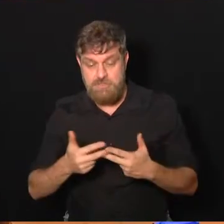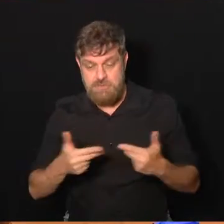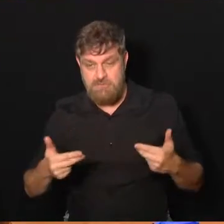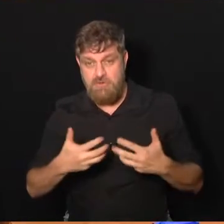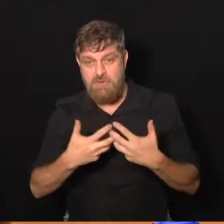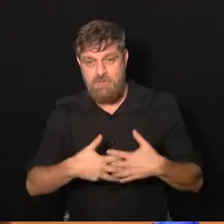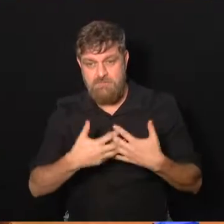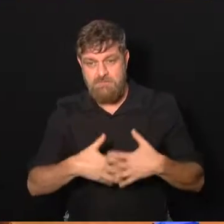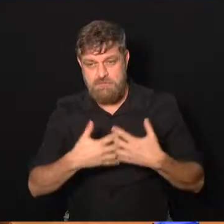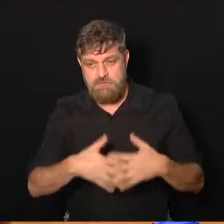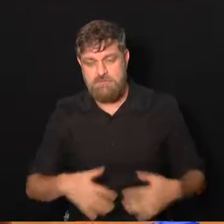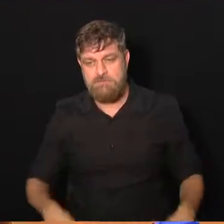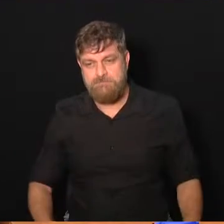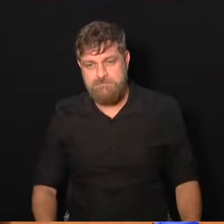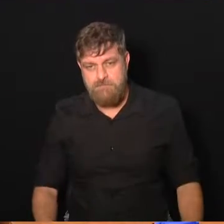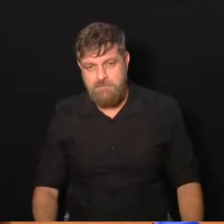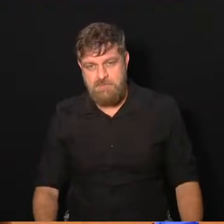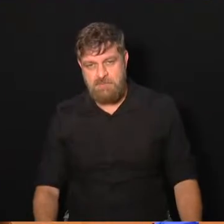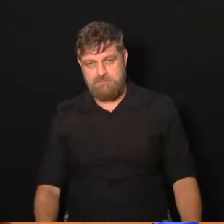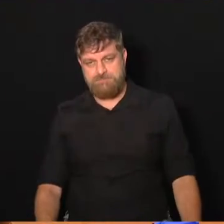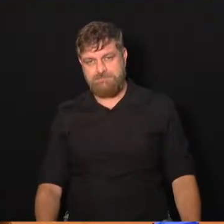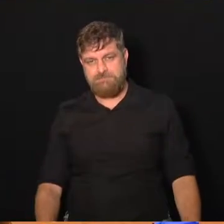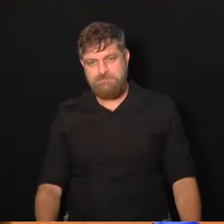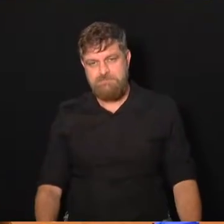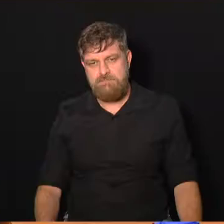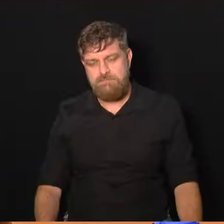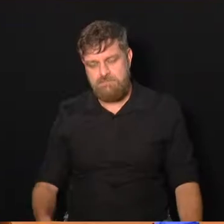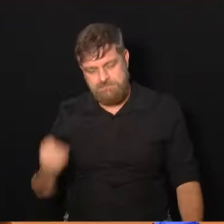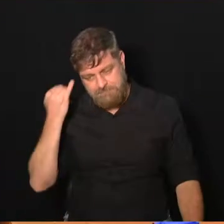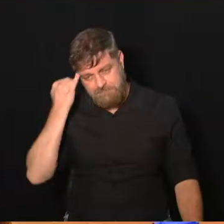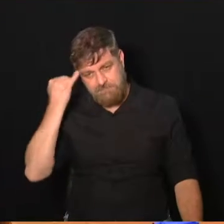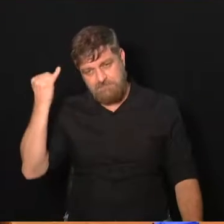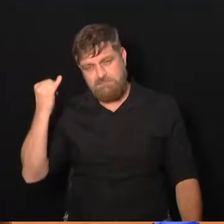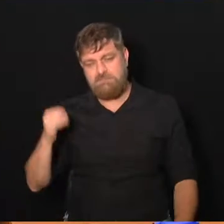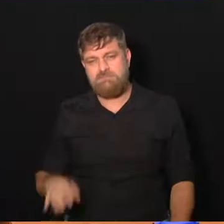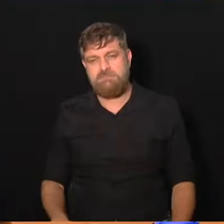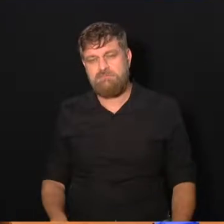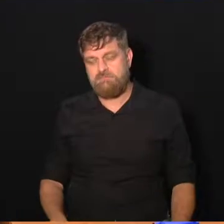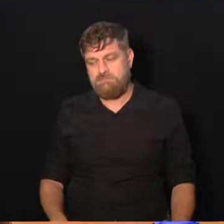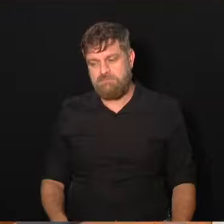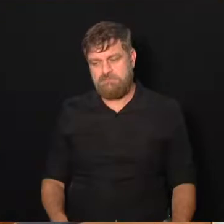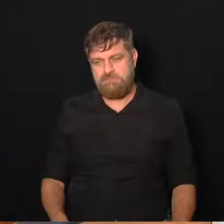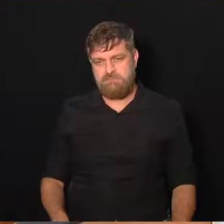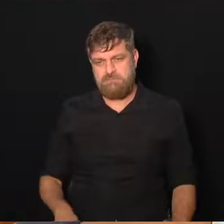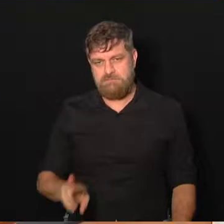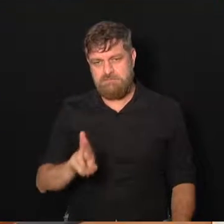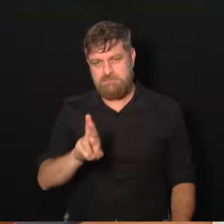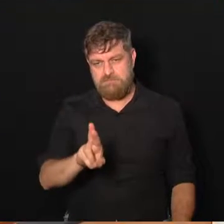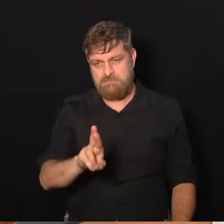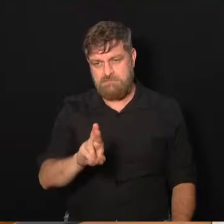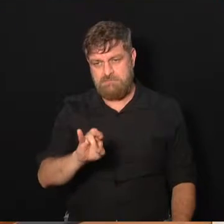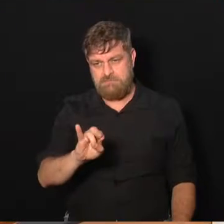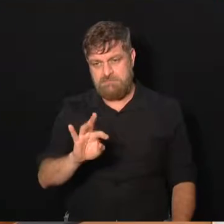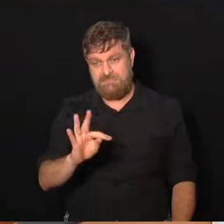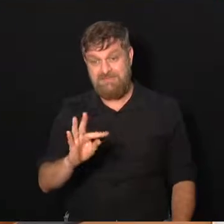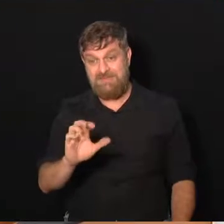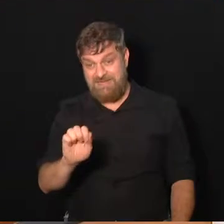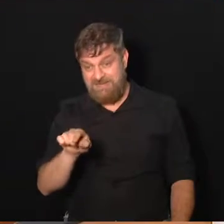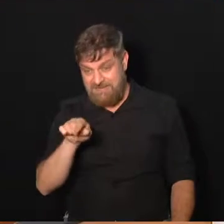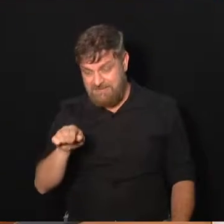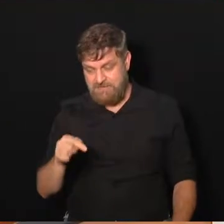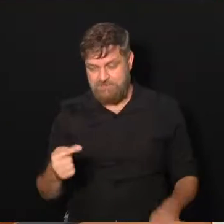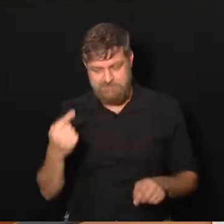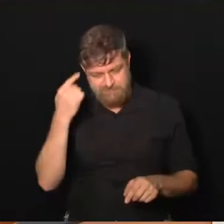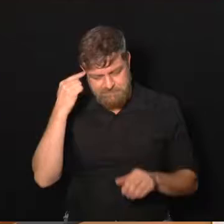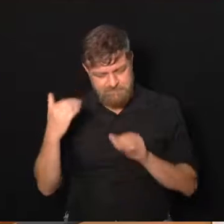olhando... Não, eu estava pensando na ideia da Rita, no sentido de que realmente é muito importante, até